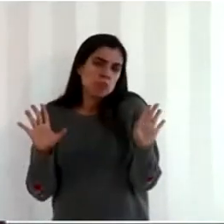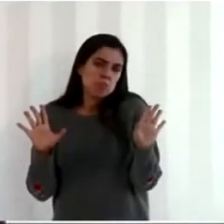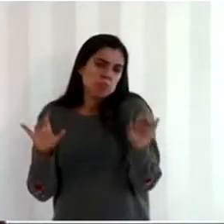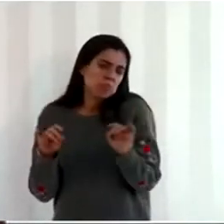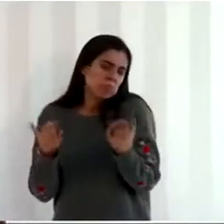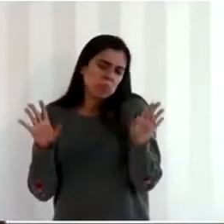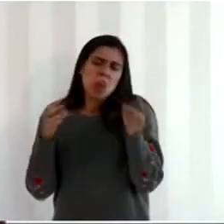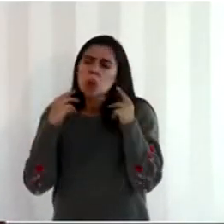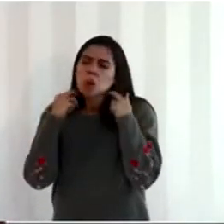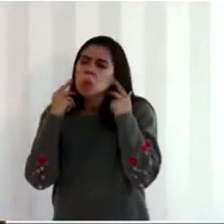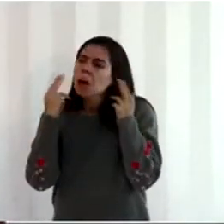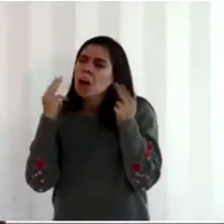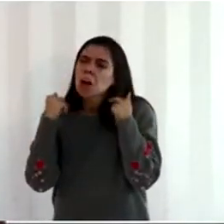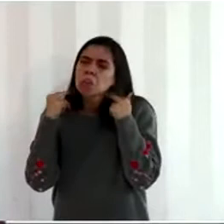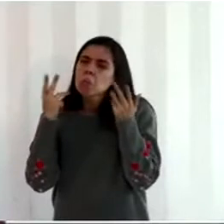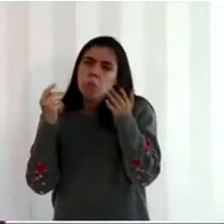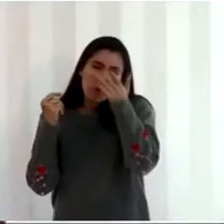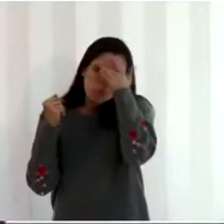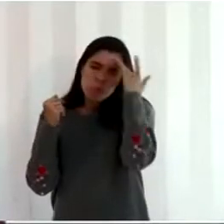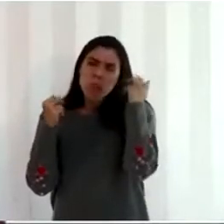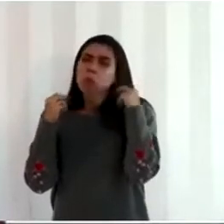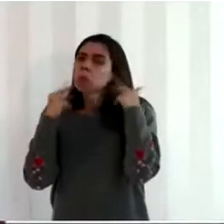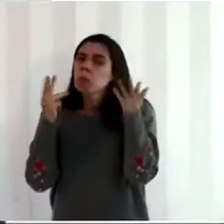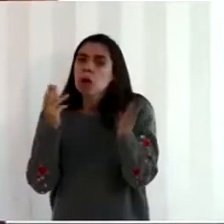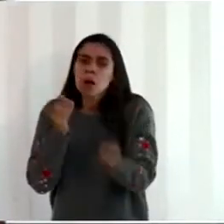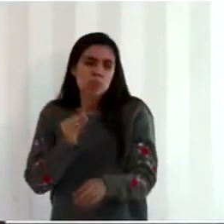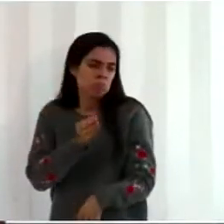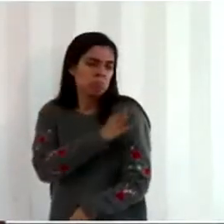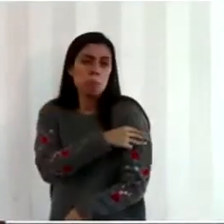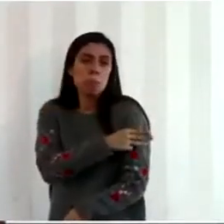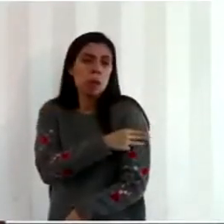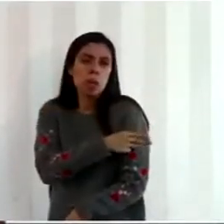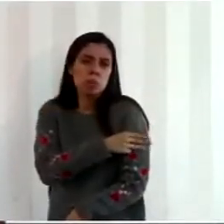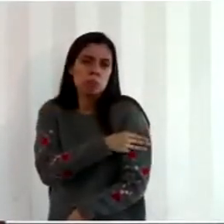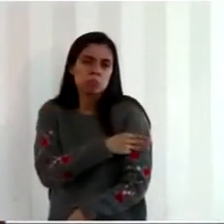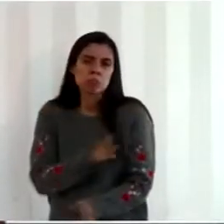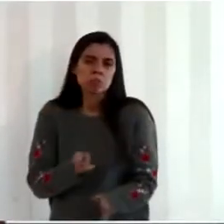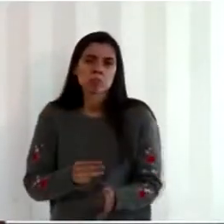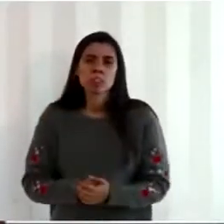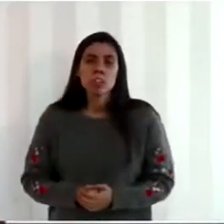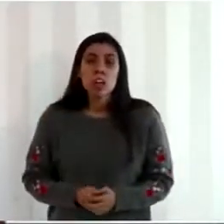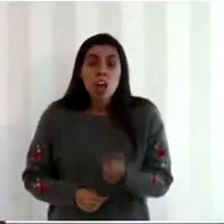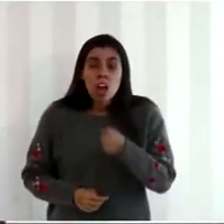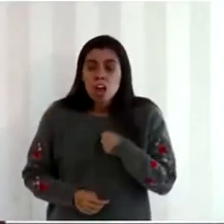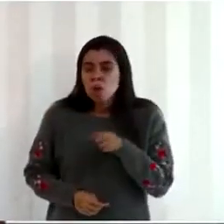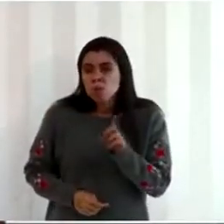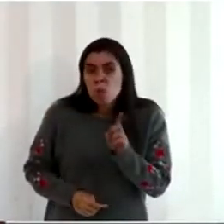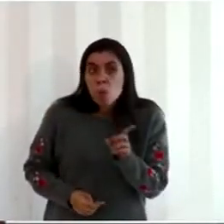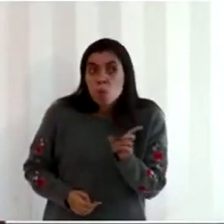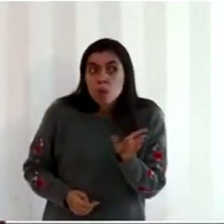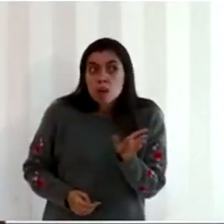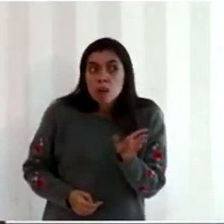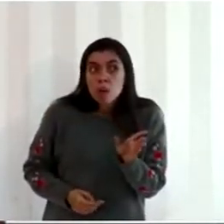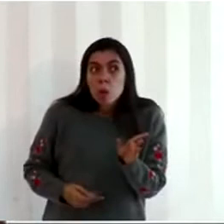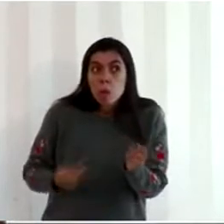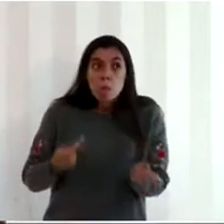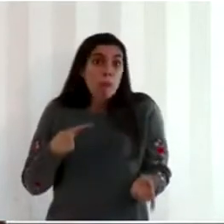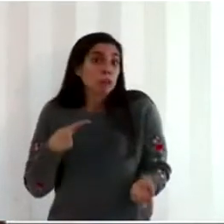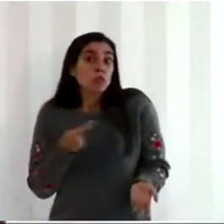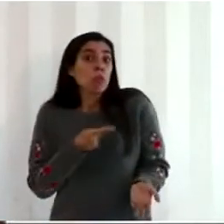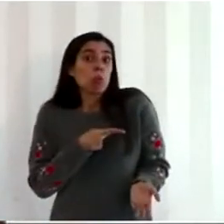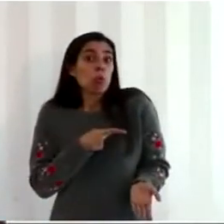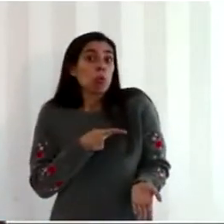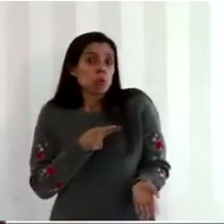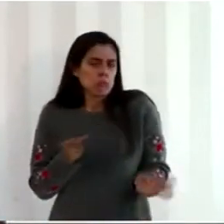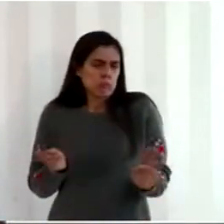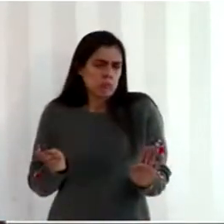será cobrado. Mas a palavra de Deus diz, sede santos porque eu sou santo, e é para toda a igreja, é todo o povo de Deus. Quantas